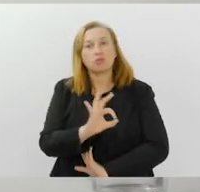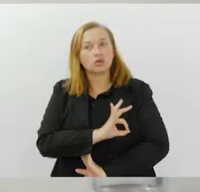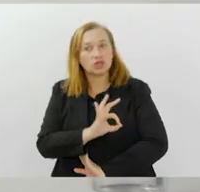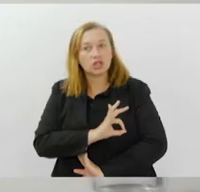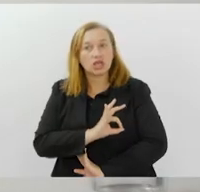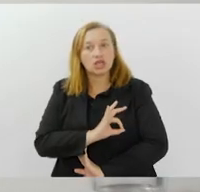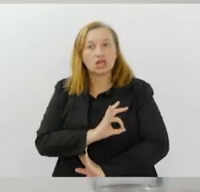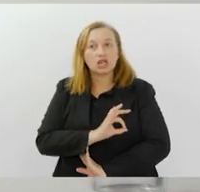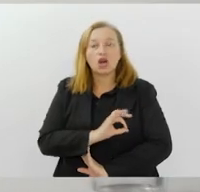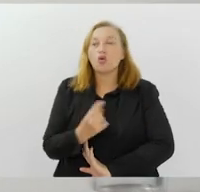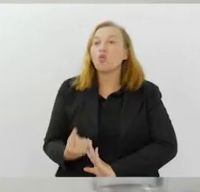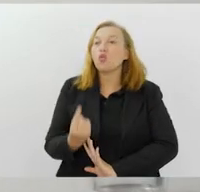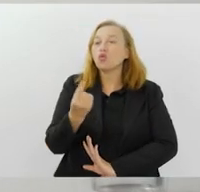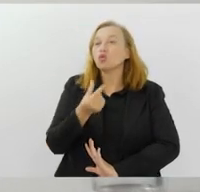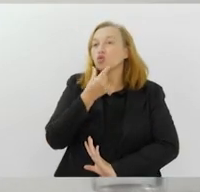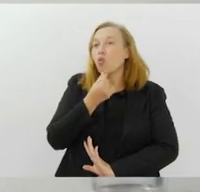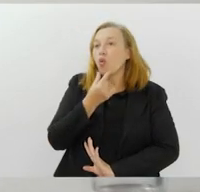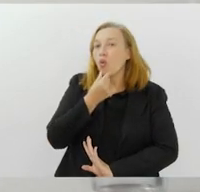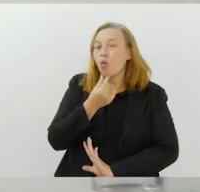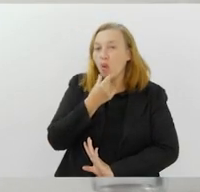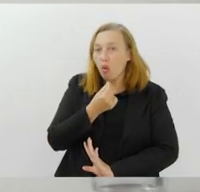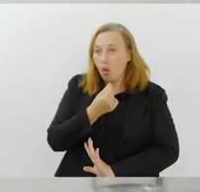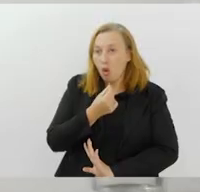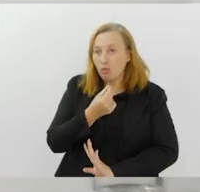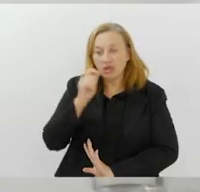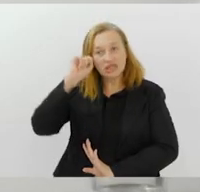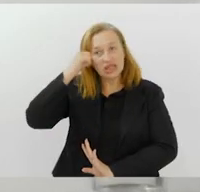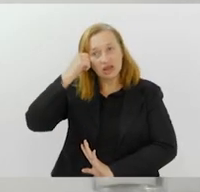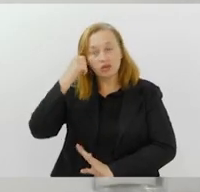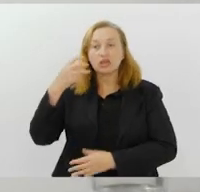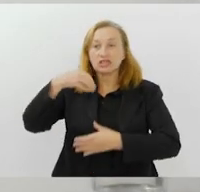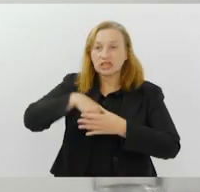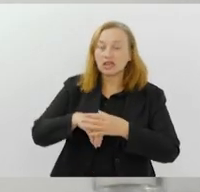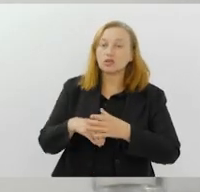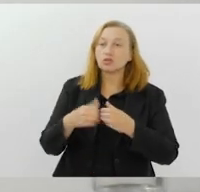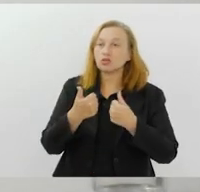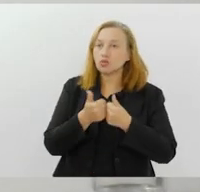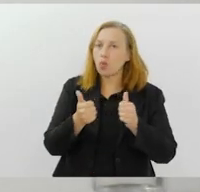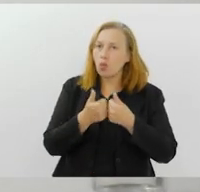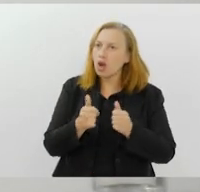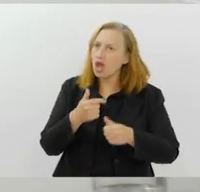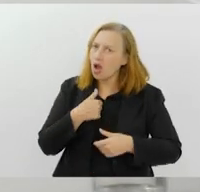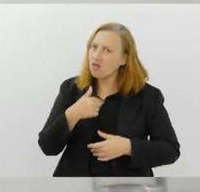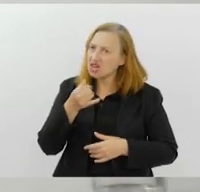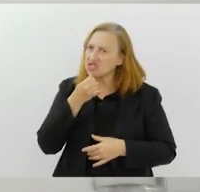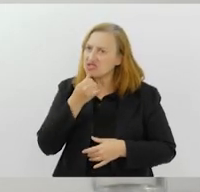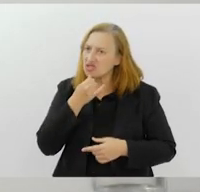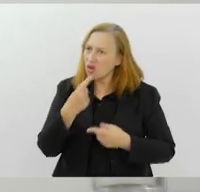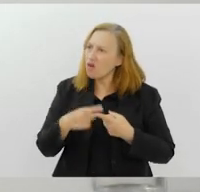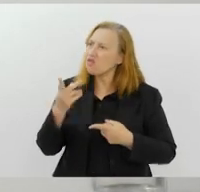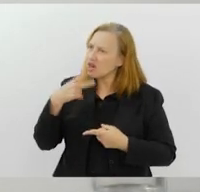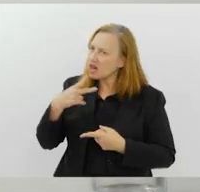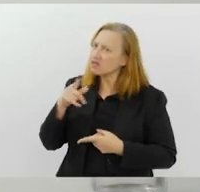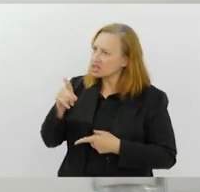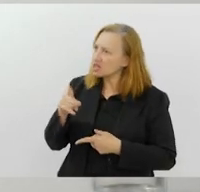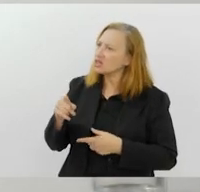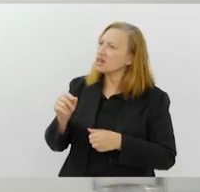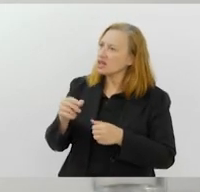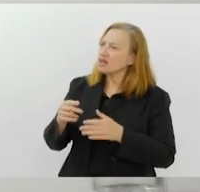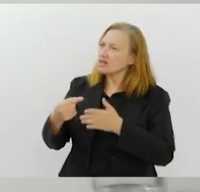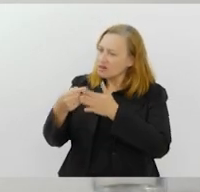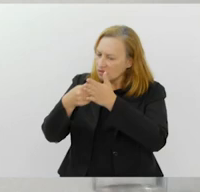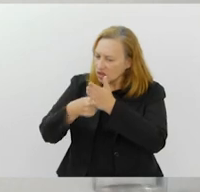abordou um único homem negro dentro desse ônibus e eu fiquei tão transtornada que eu falei você vai ter que revistar minha mochila